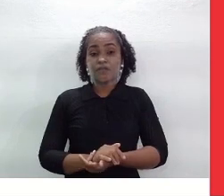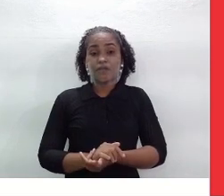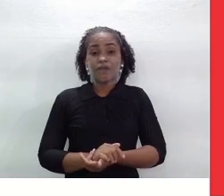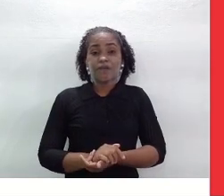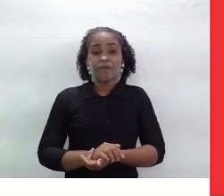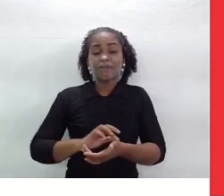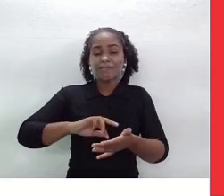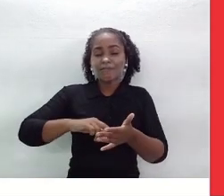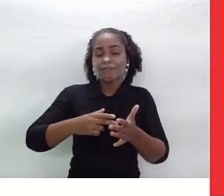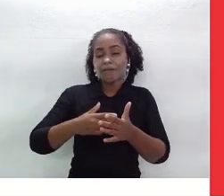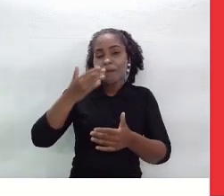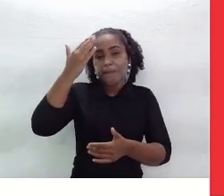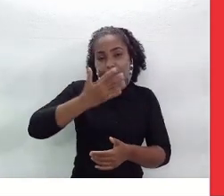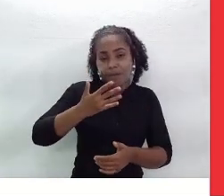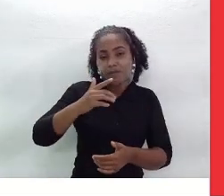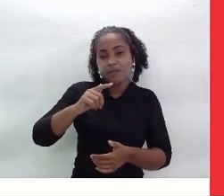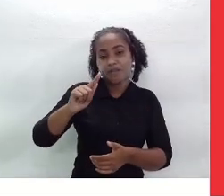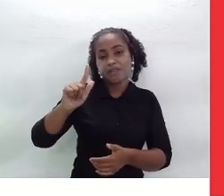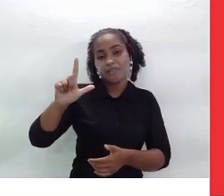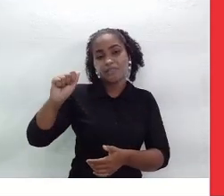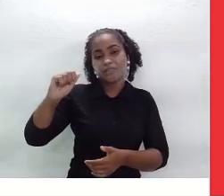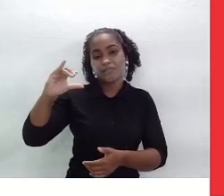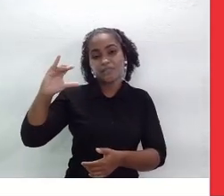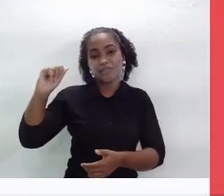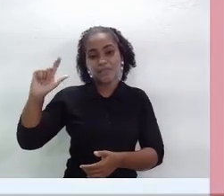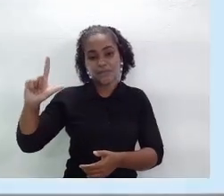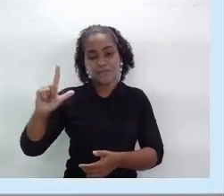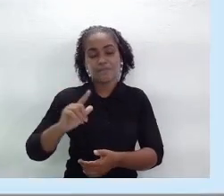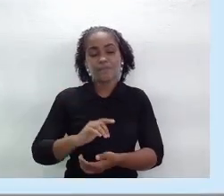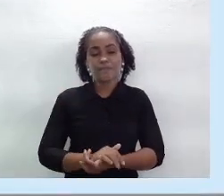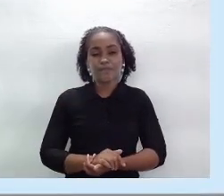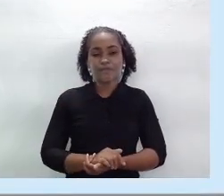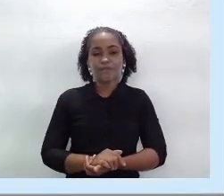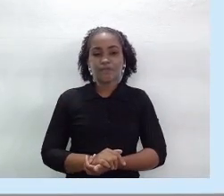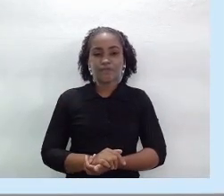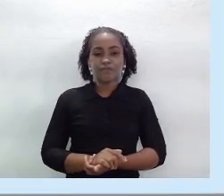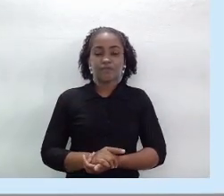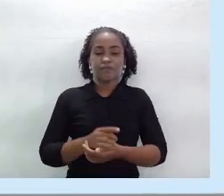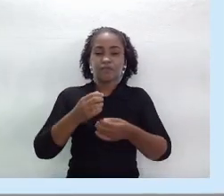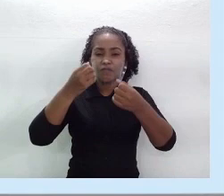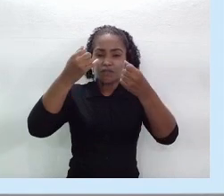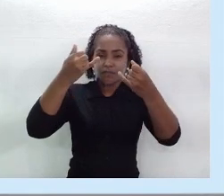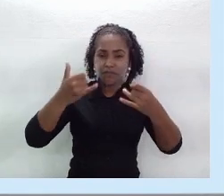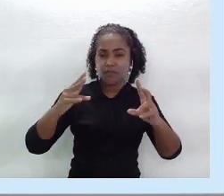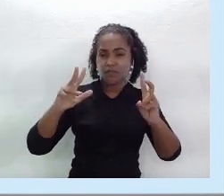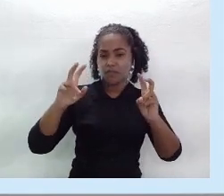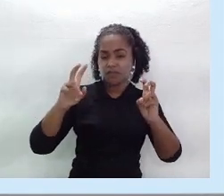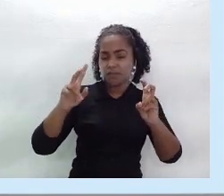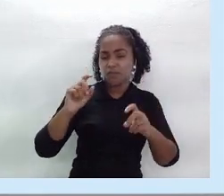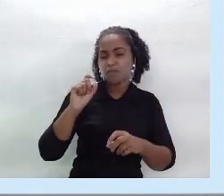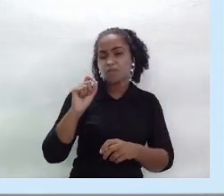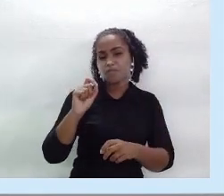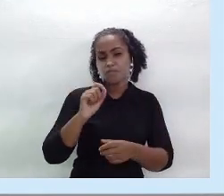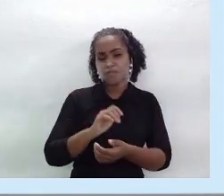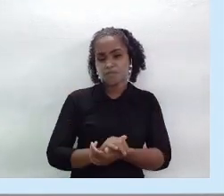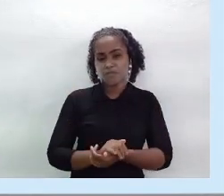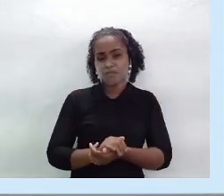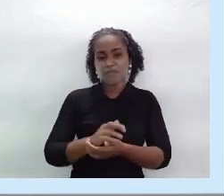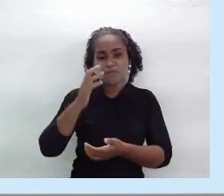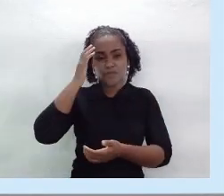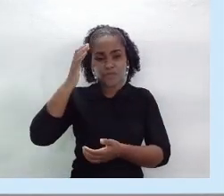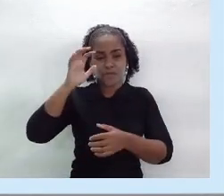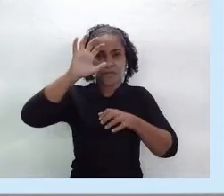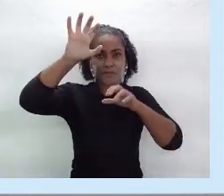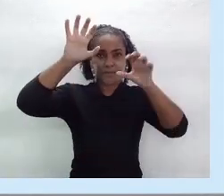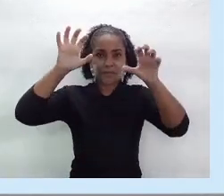são glaciais. Bom, eu vi com vocês o assunto sobre deriva